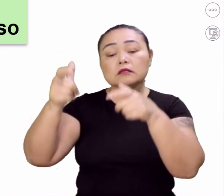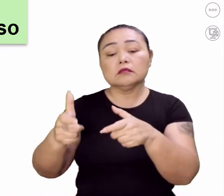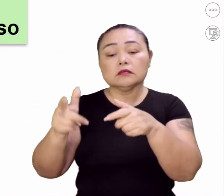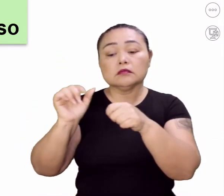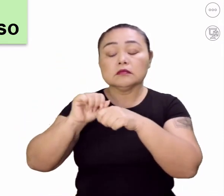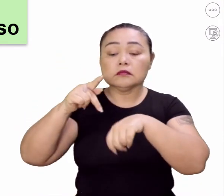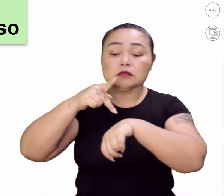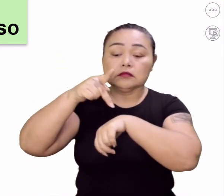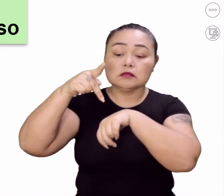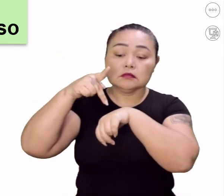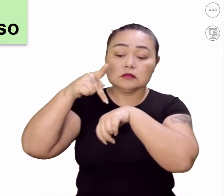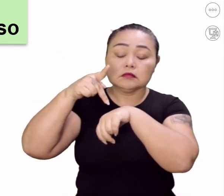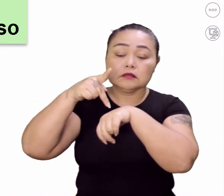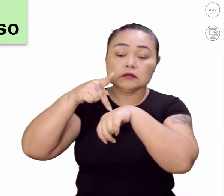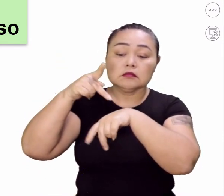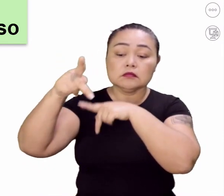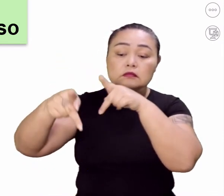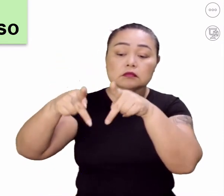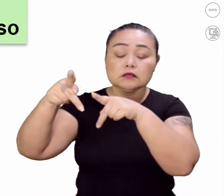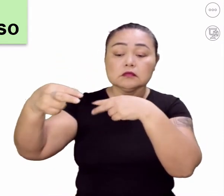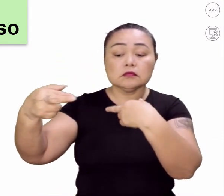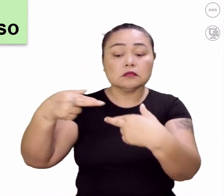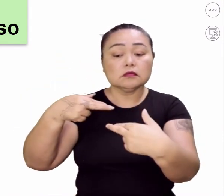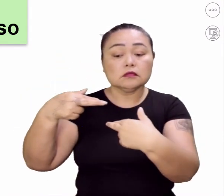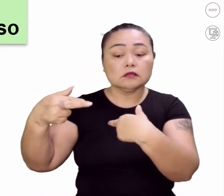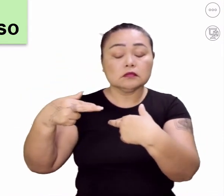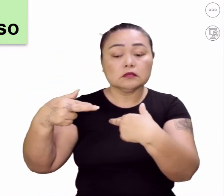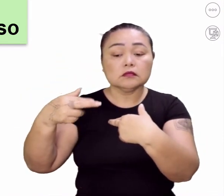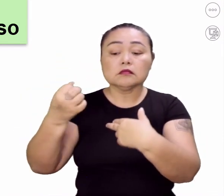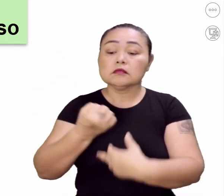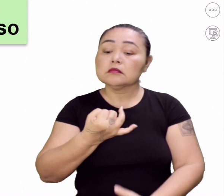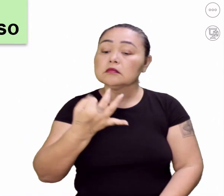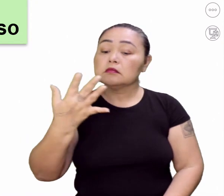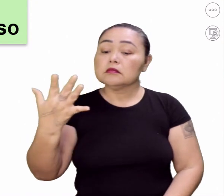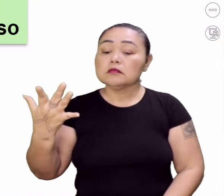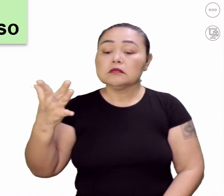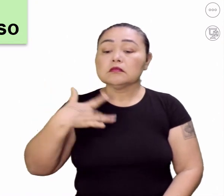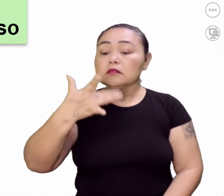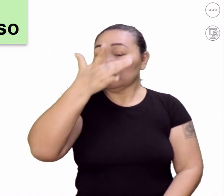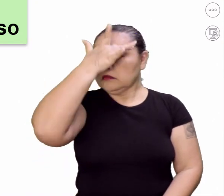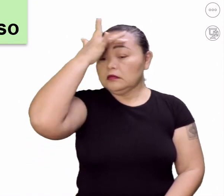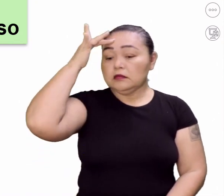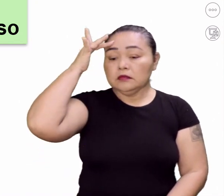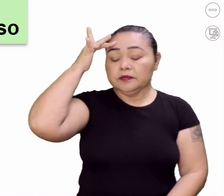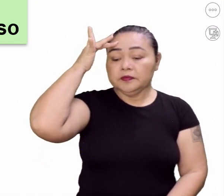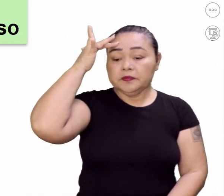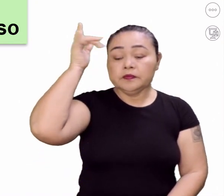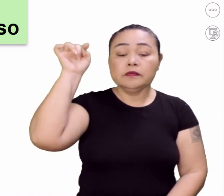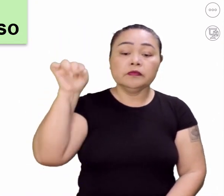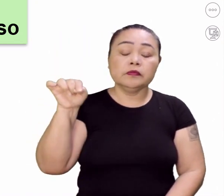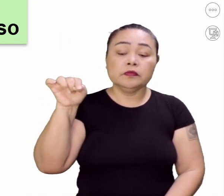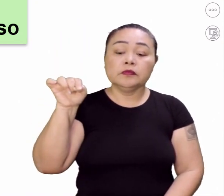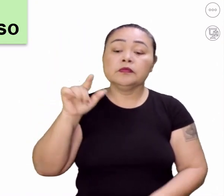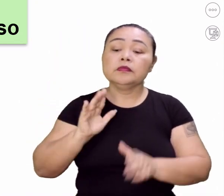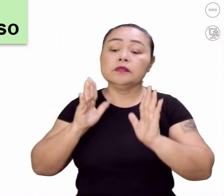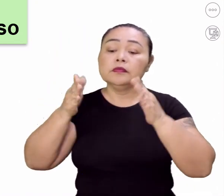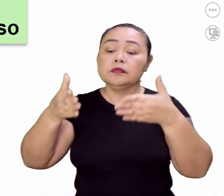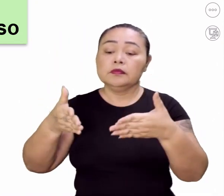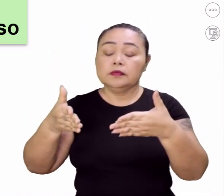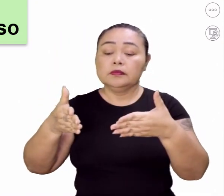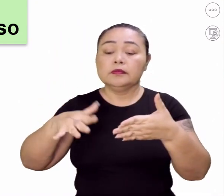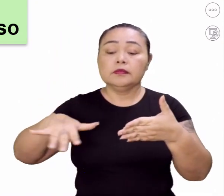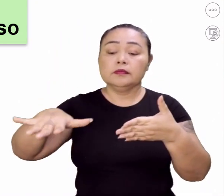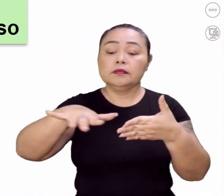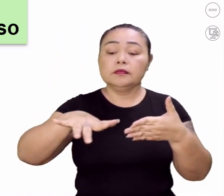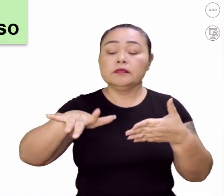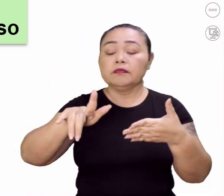país populoso está relacionado à quantidade de pessoas num determinado